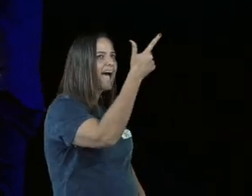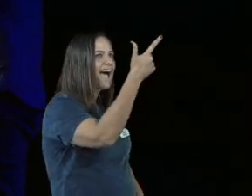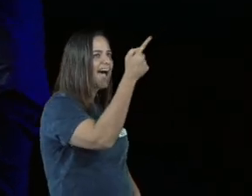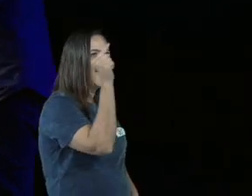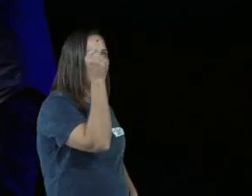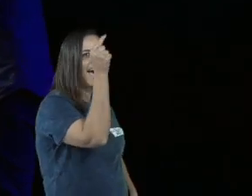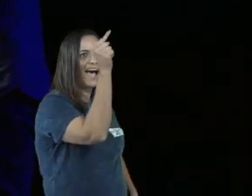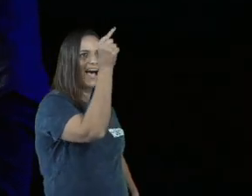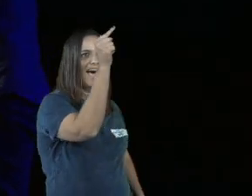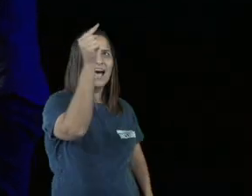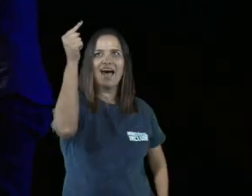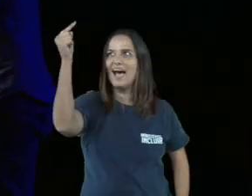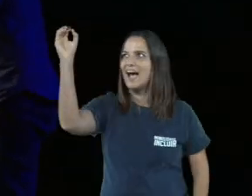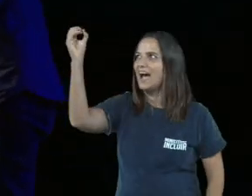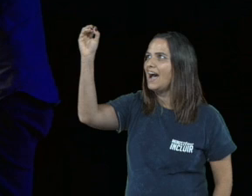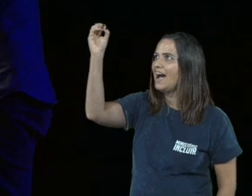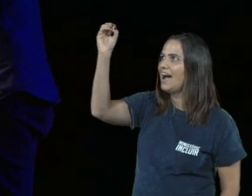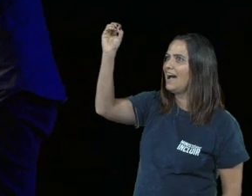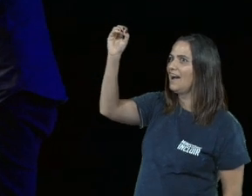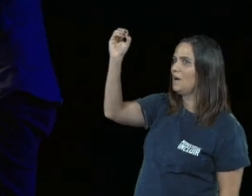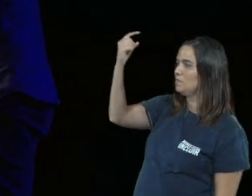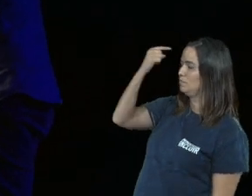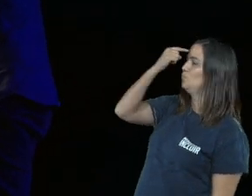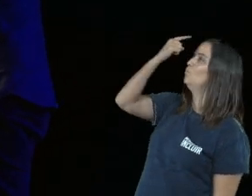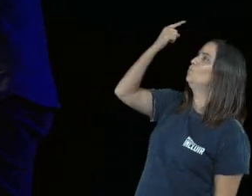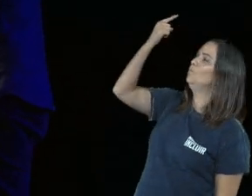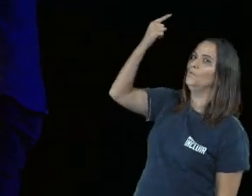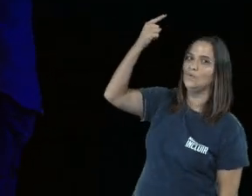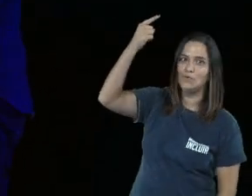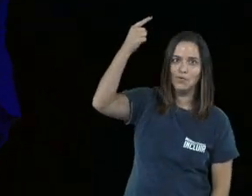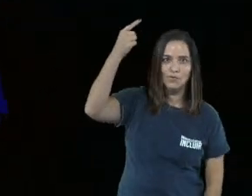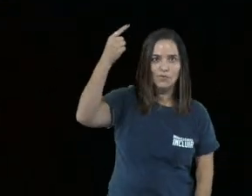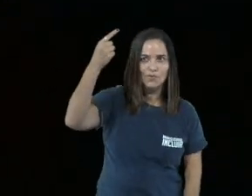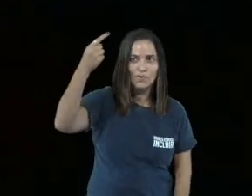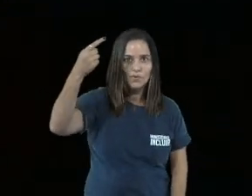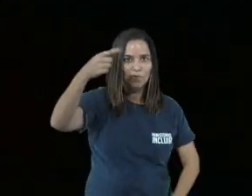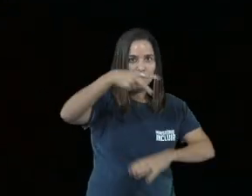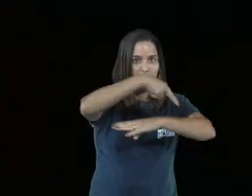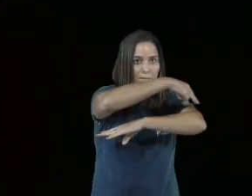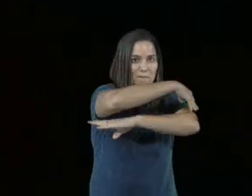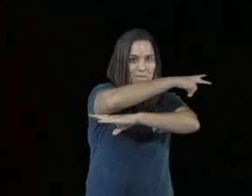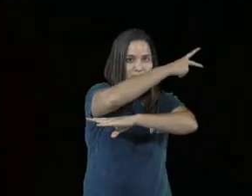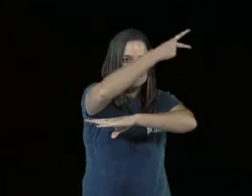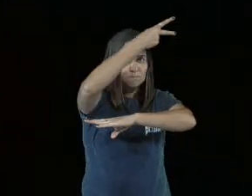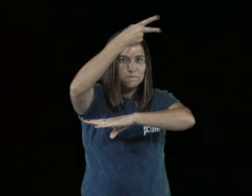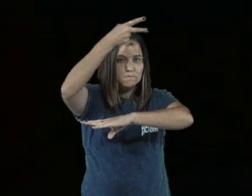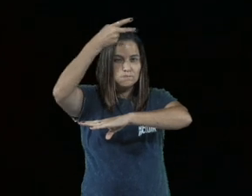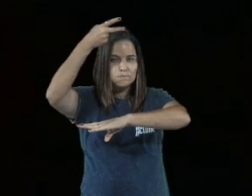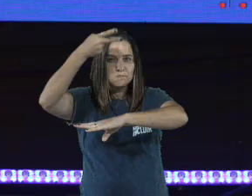de tal modo que ela ficou encravado e ele caiu dando com o rosto no chão não disse que ele morreu não